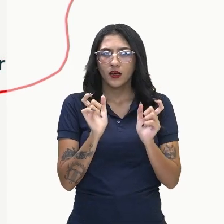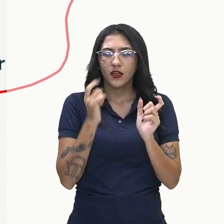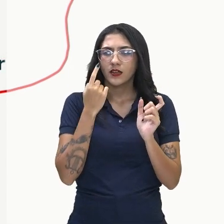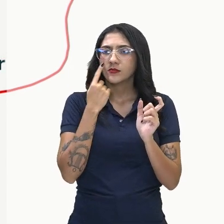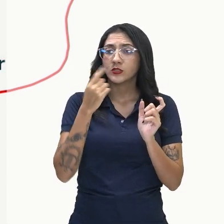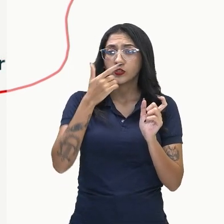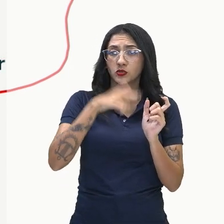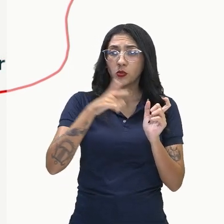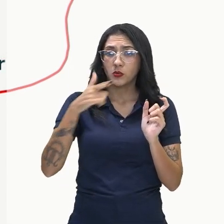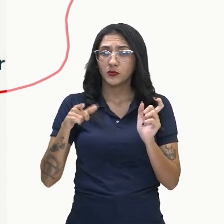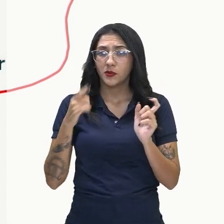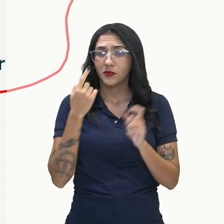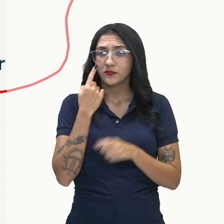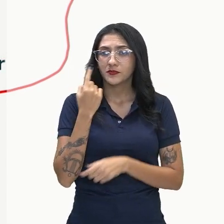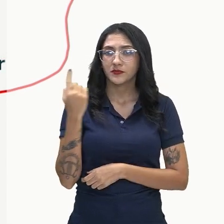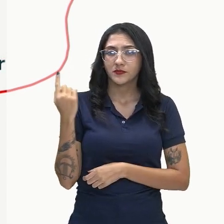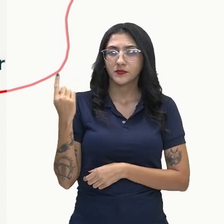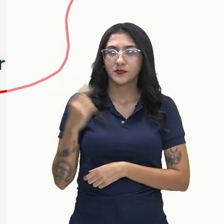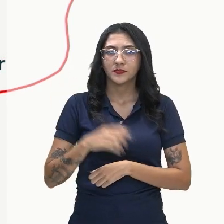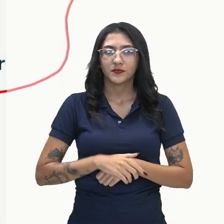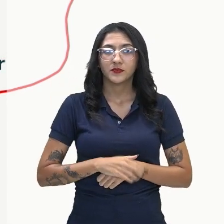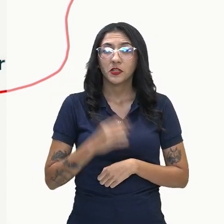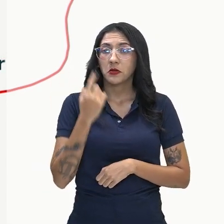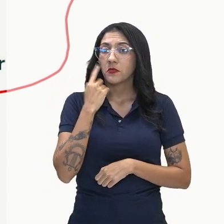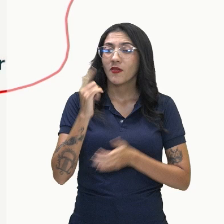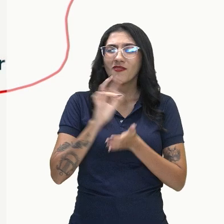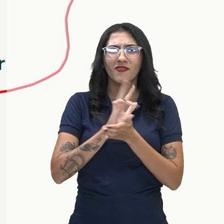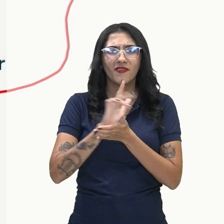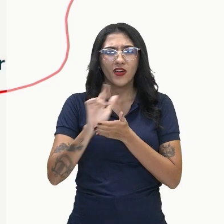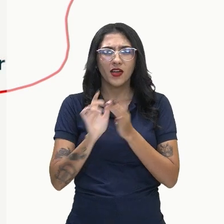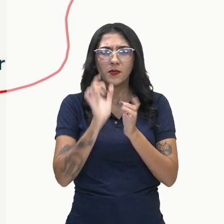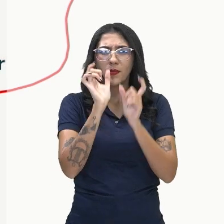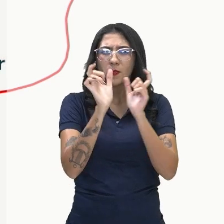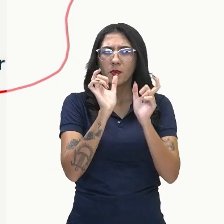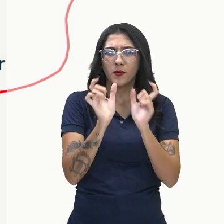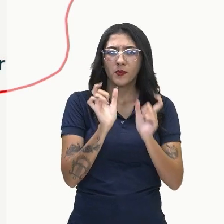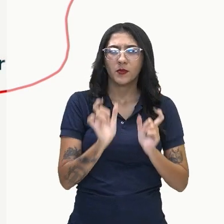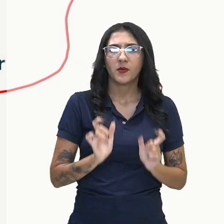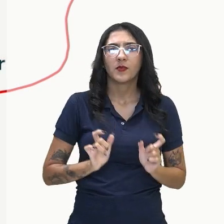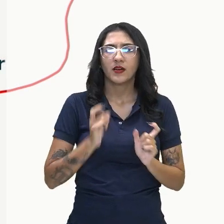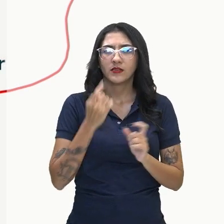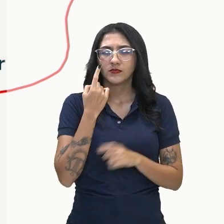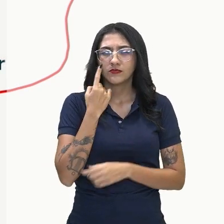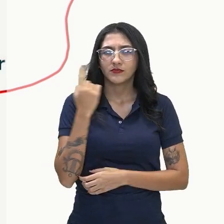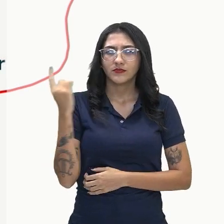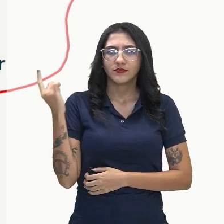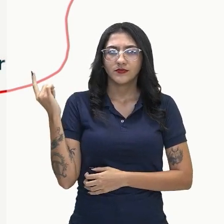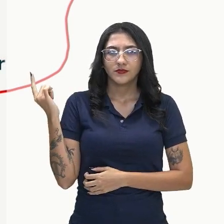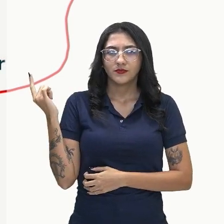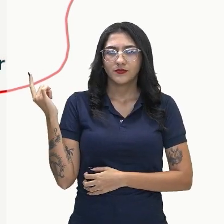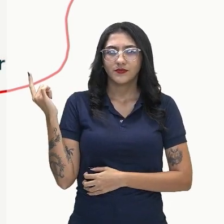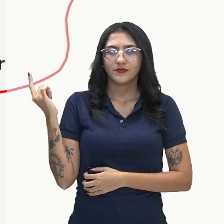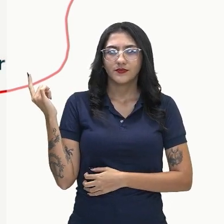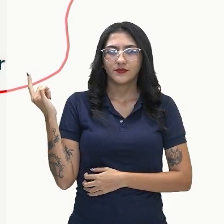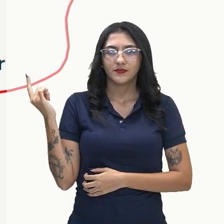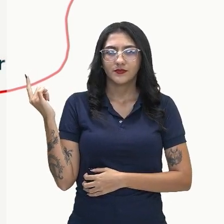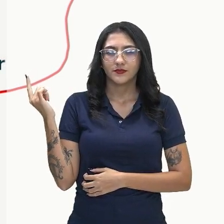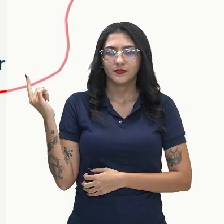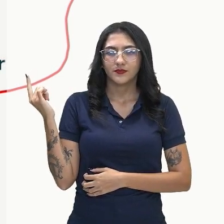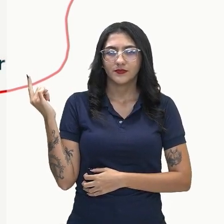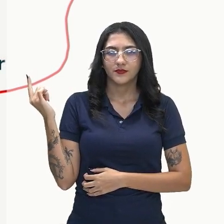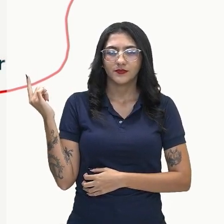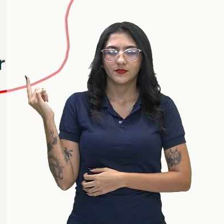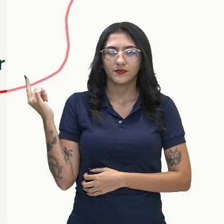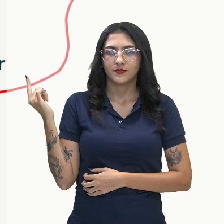aparece science. E várias palavras aqui, ó. Computer Scientist, Business